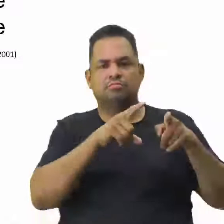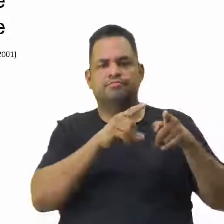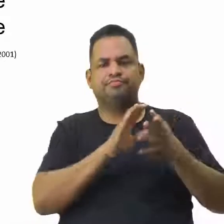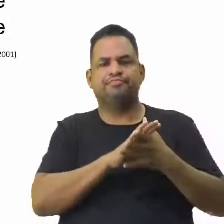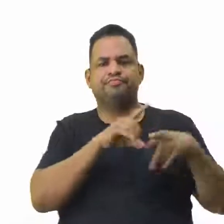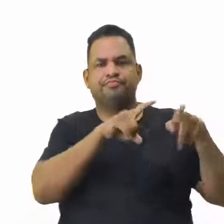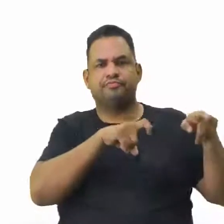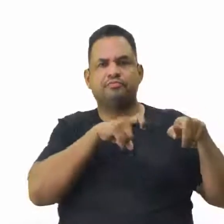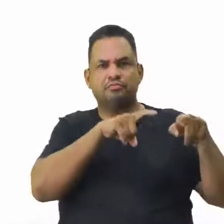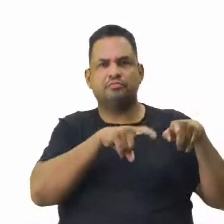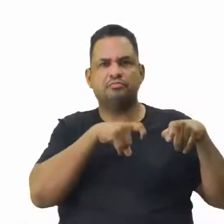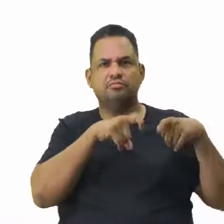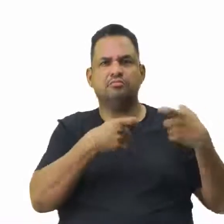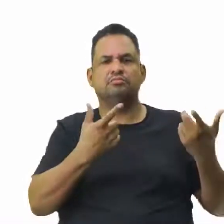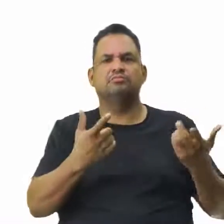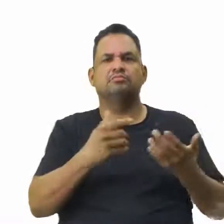vem